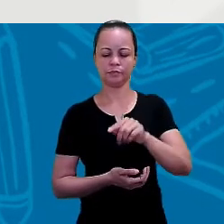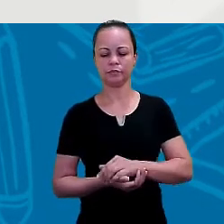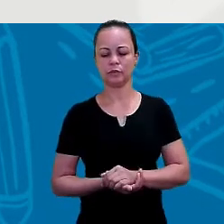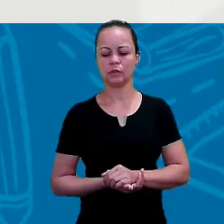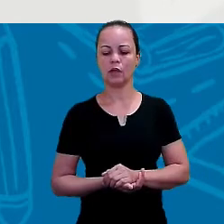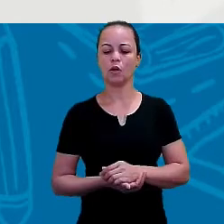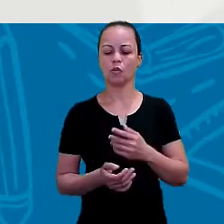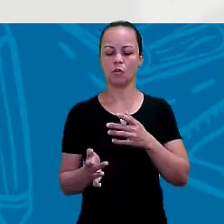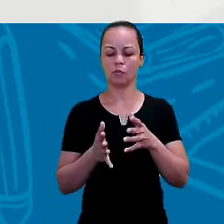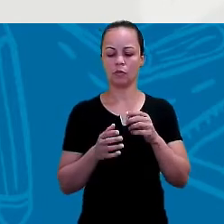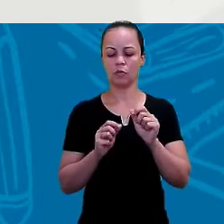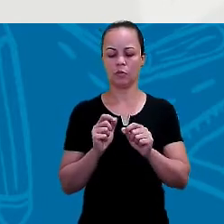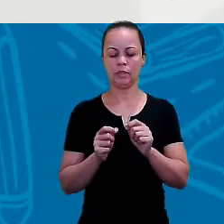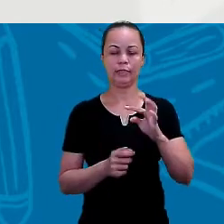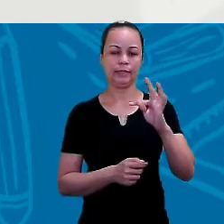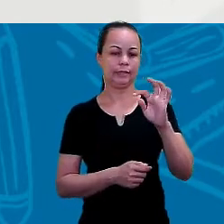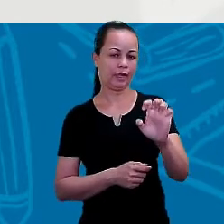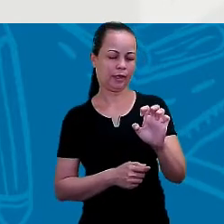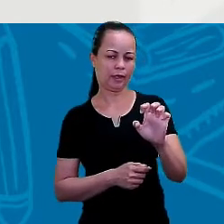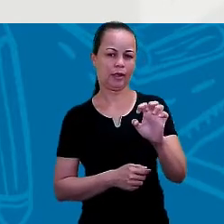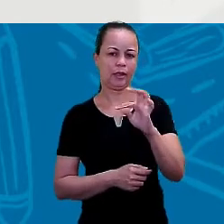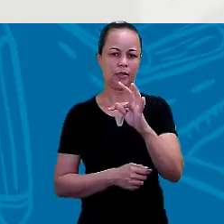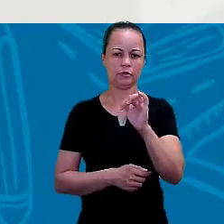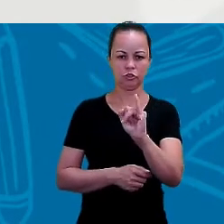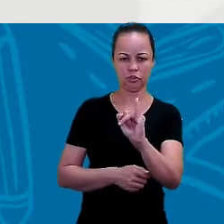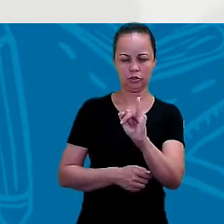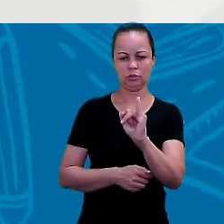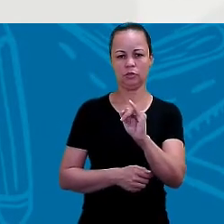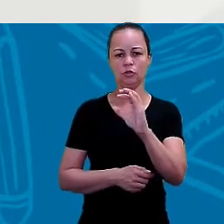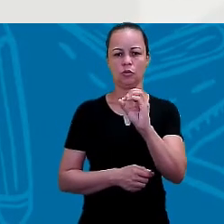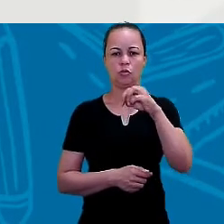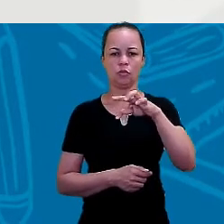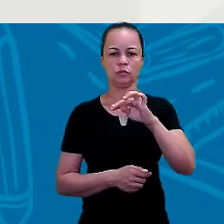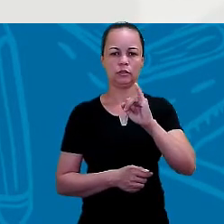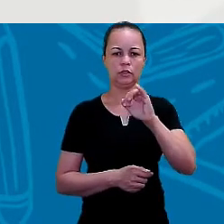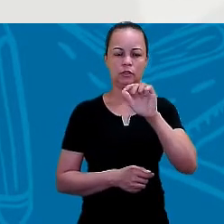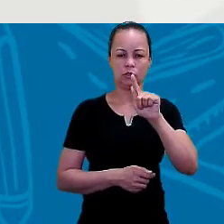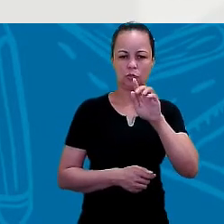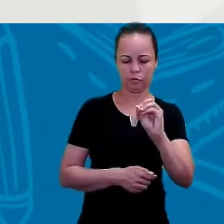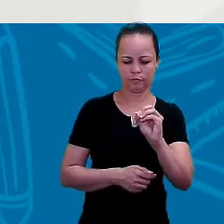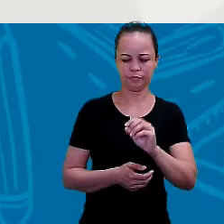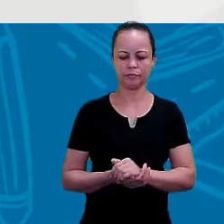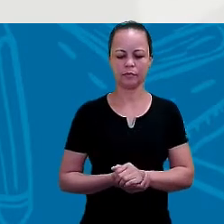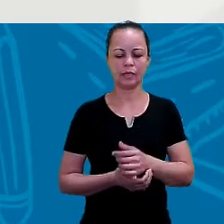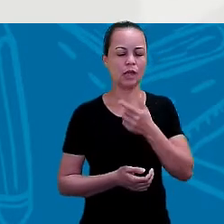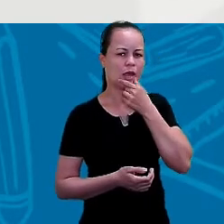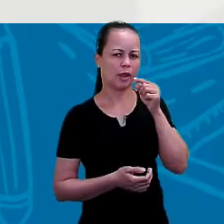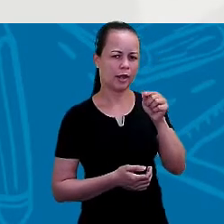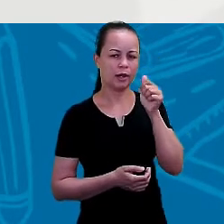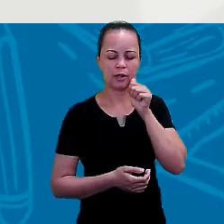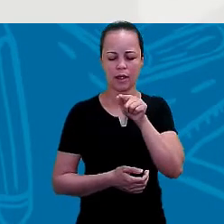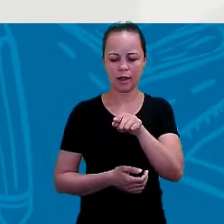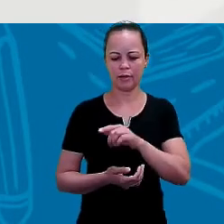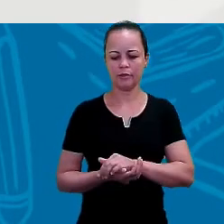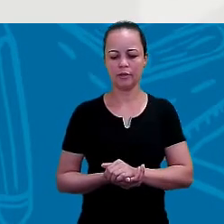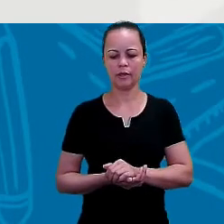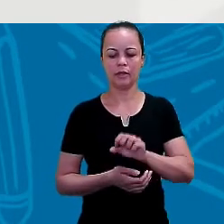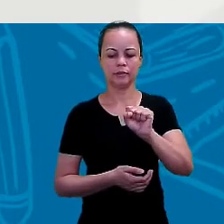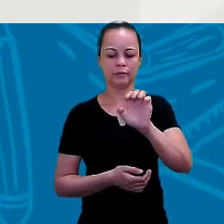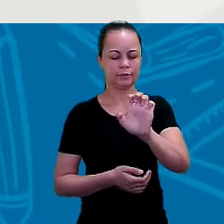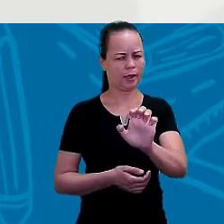oblíquo? Te-ti-contigo. Para ele ou ela. Se-o